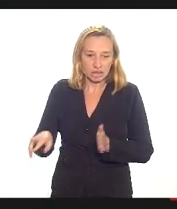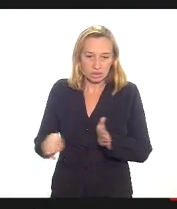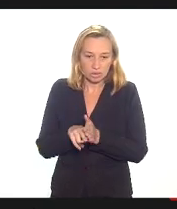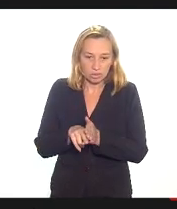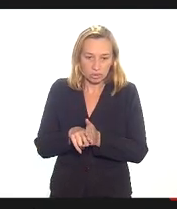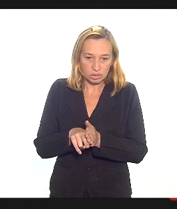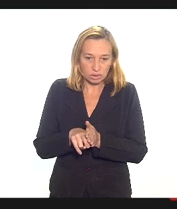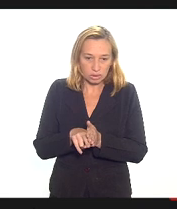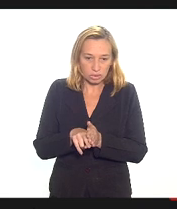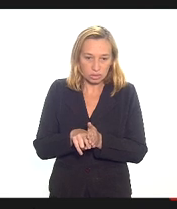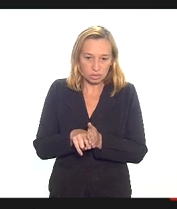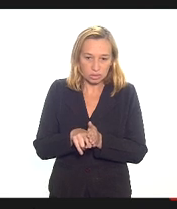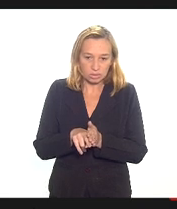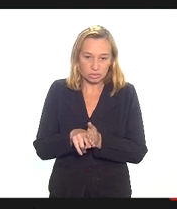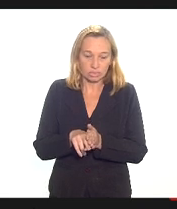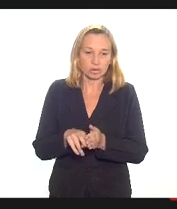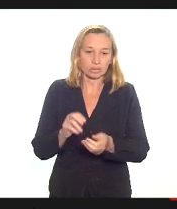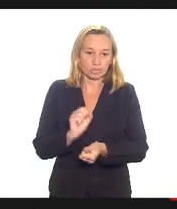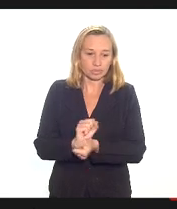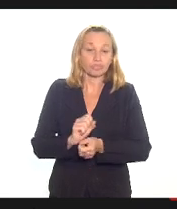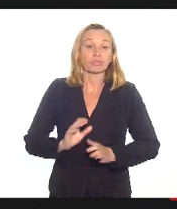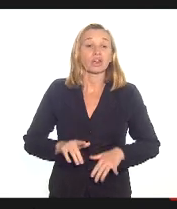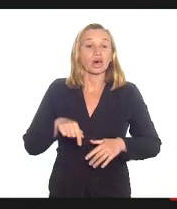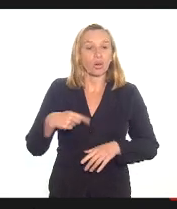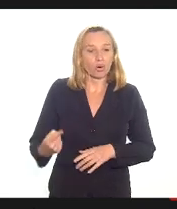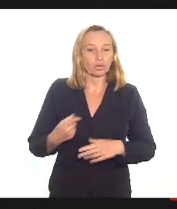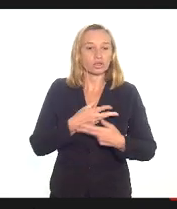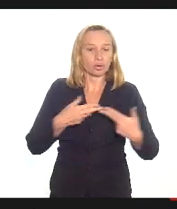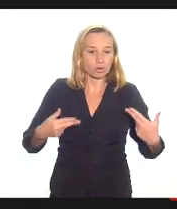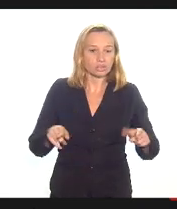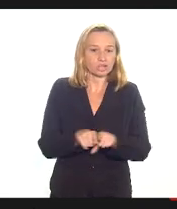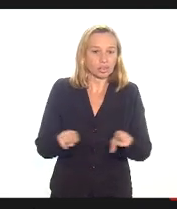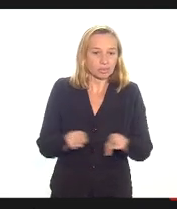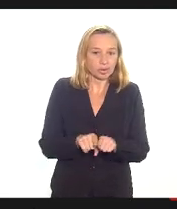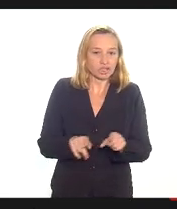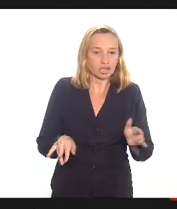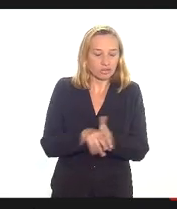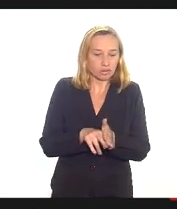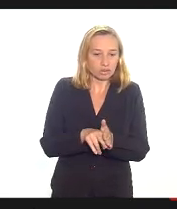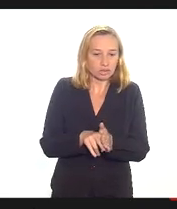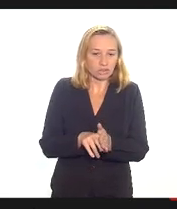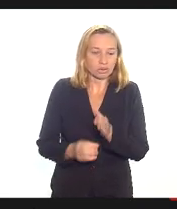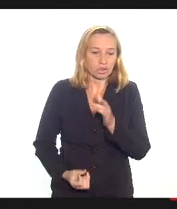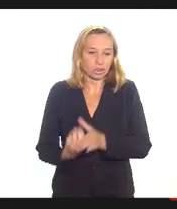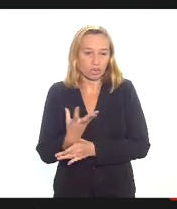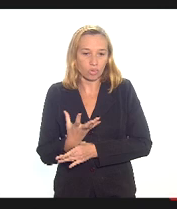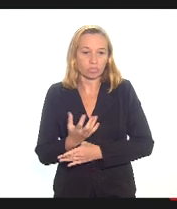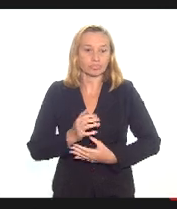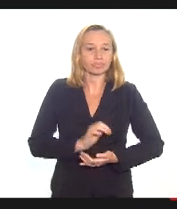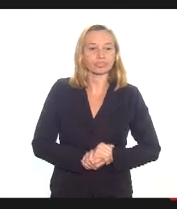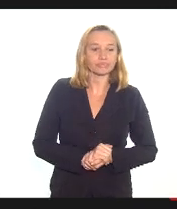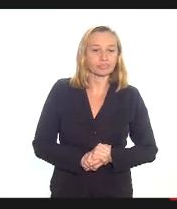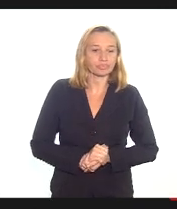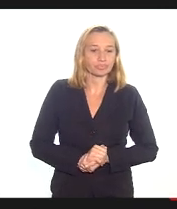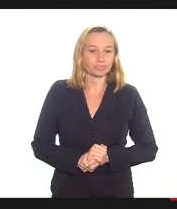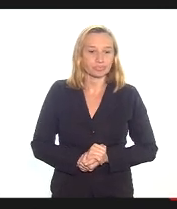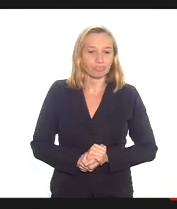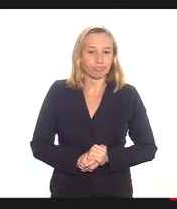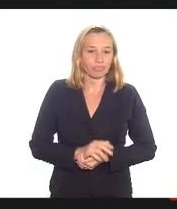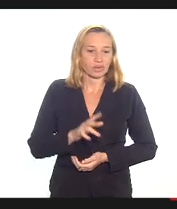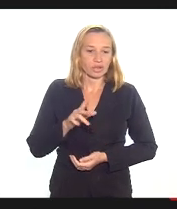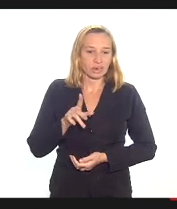deixou de ser. Uma outra coisa que essa resolução fez é o seguinte, olha, critérios